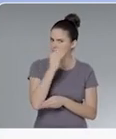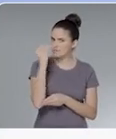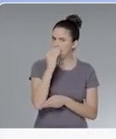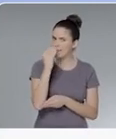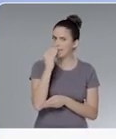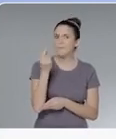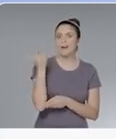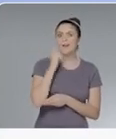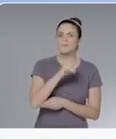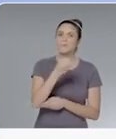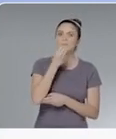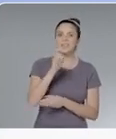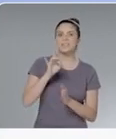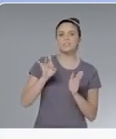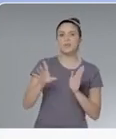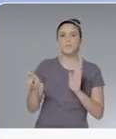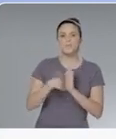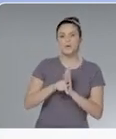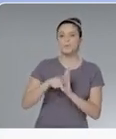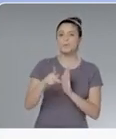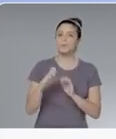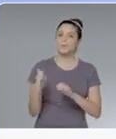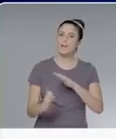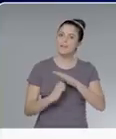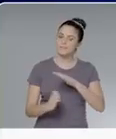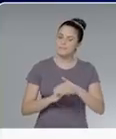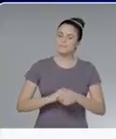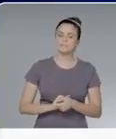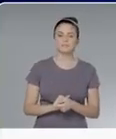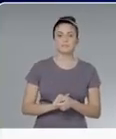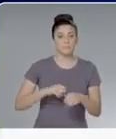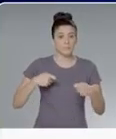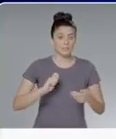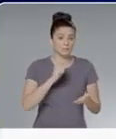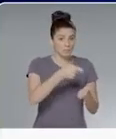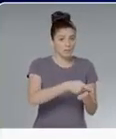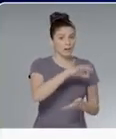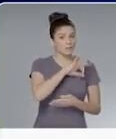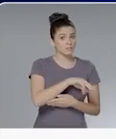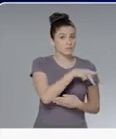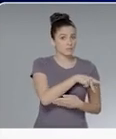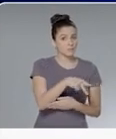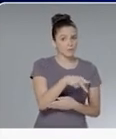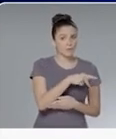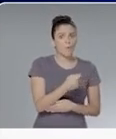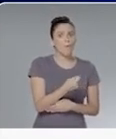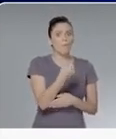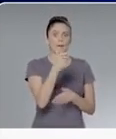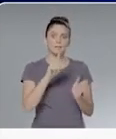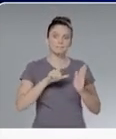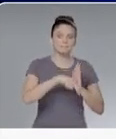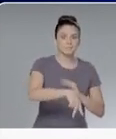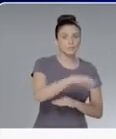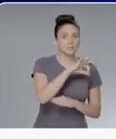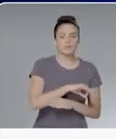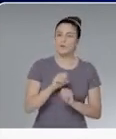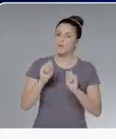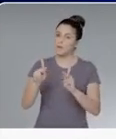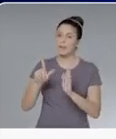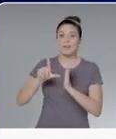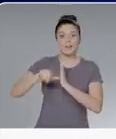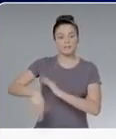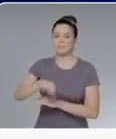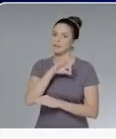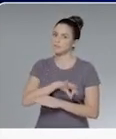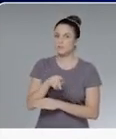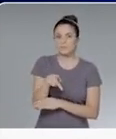ele tenta obter vantagens para a sua empresa a qualquer custo. E eu tenho que pagar o salário dos professores? Eu tô na iminência de atrasar salário? Atraso o